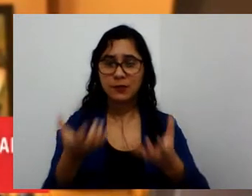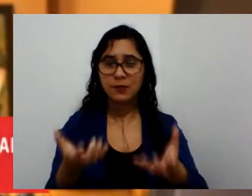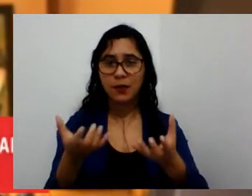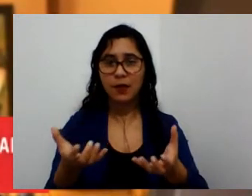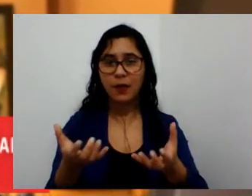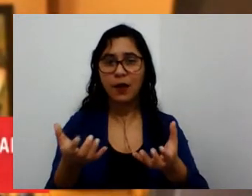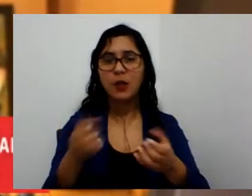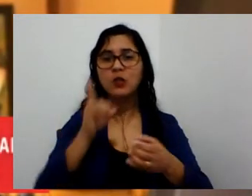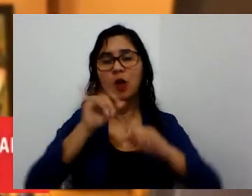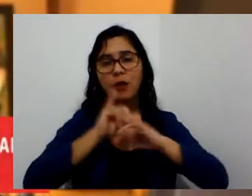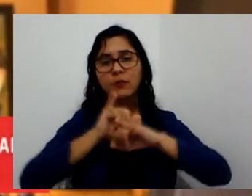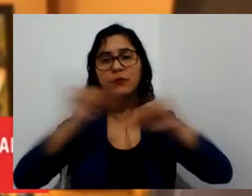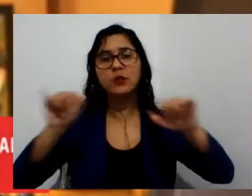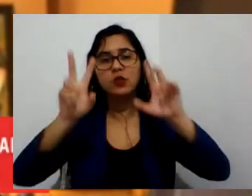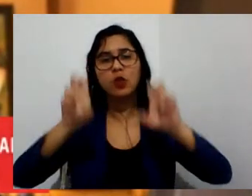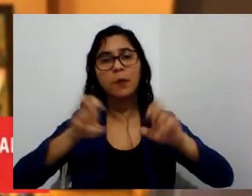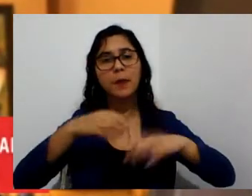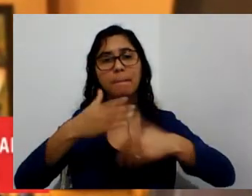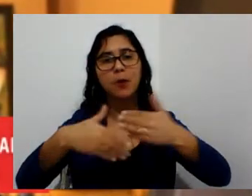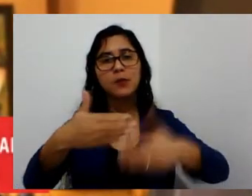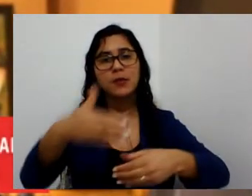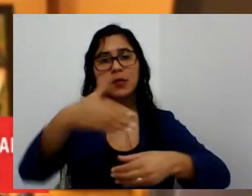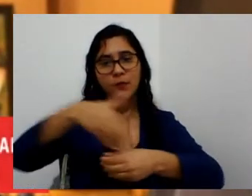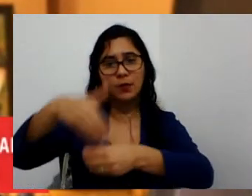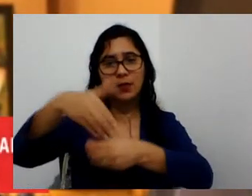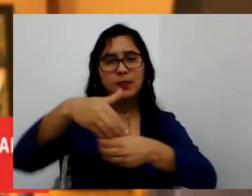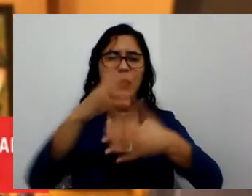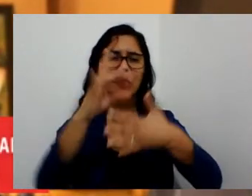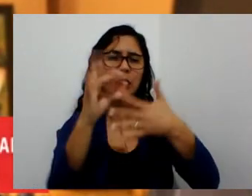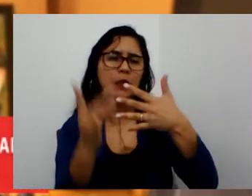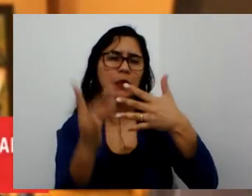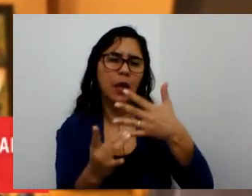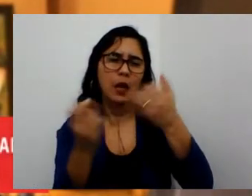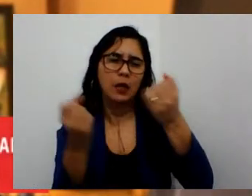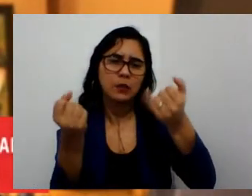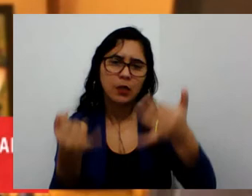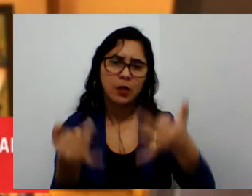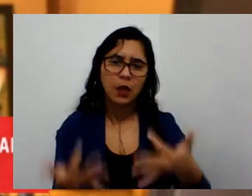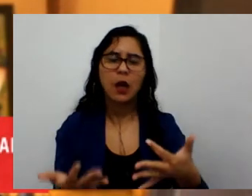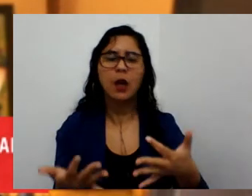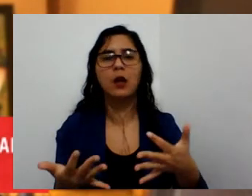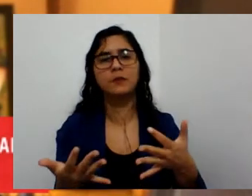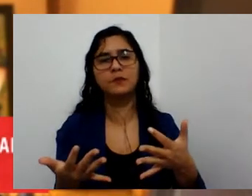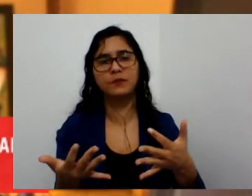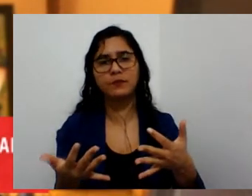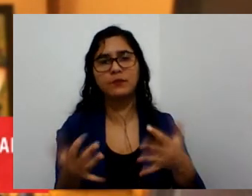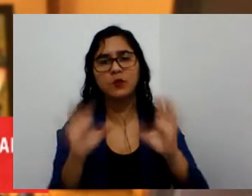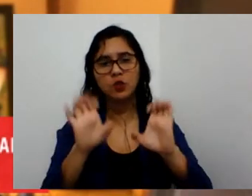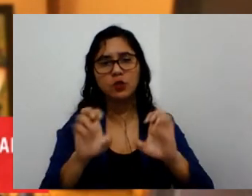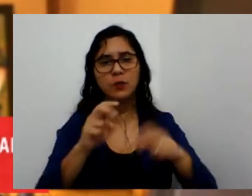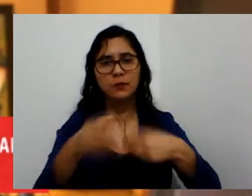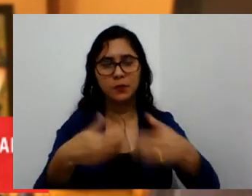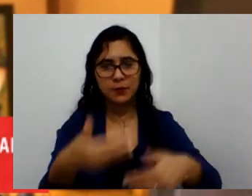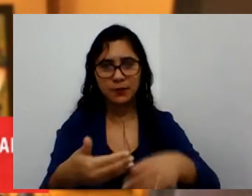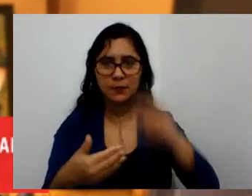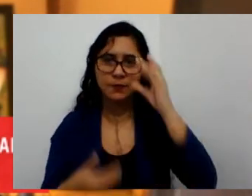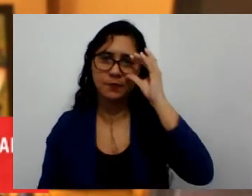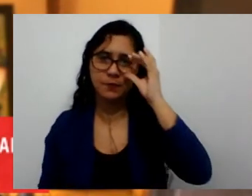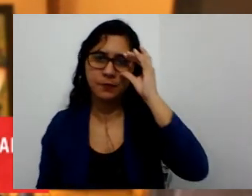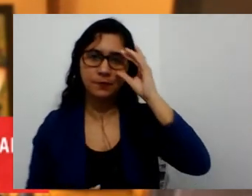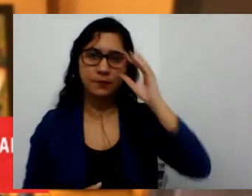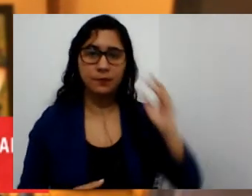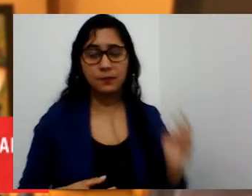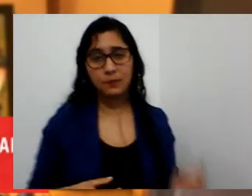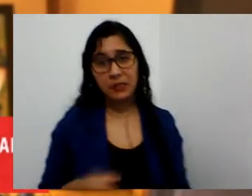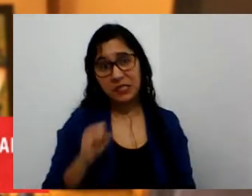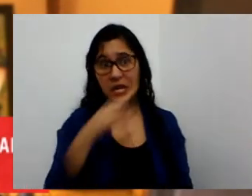uma comunicação sobre o processo de votação, dando alguns detalhes sobre o processo. A menos que ele